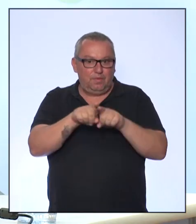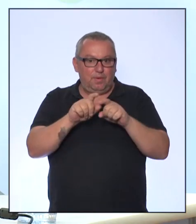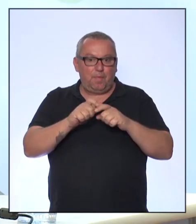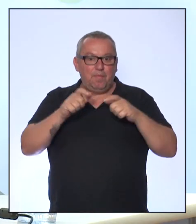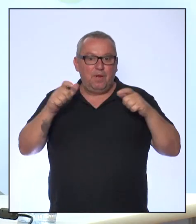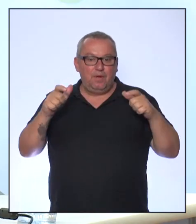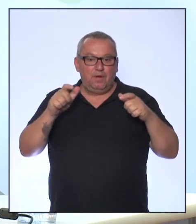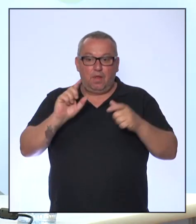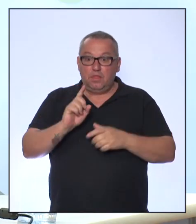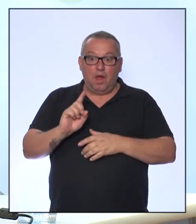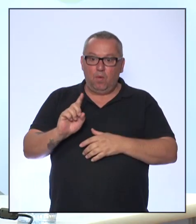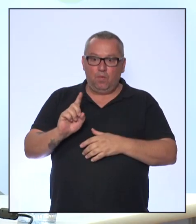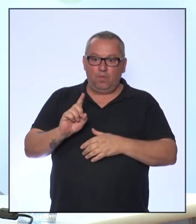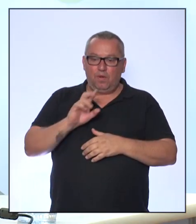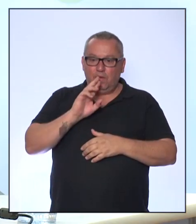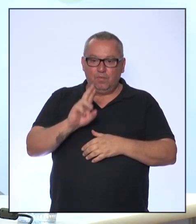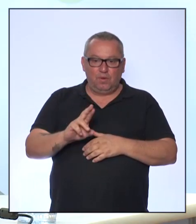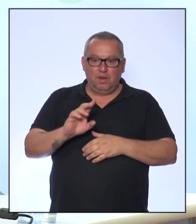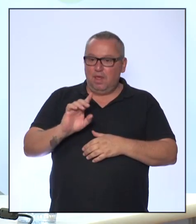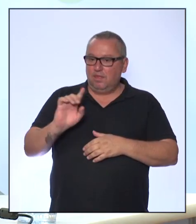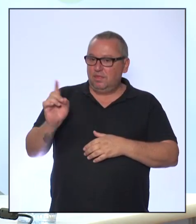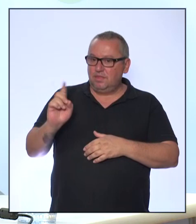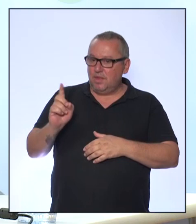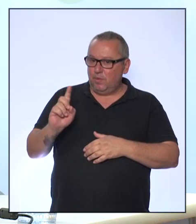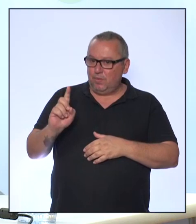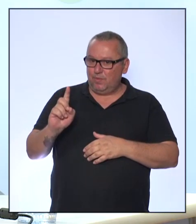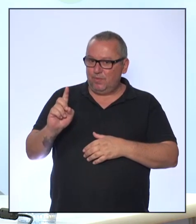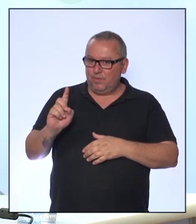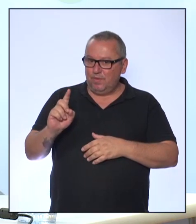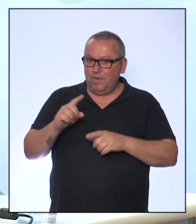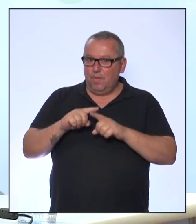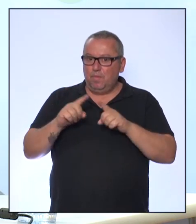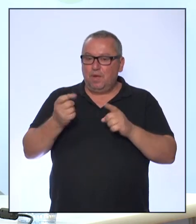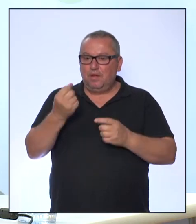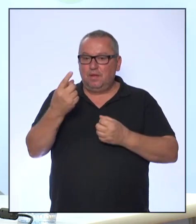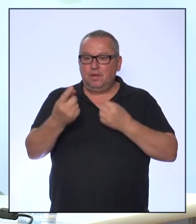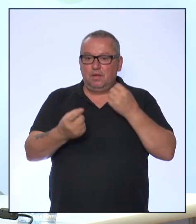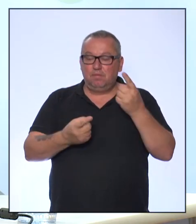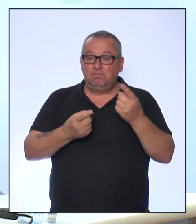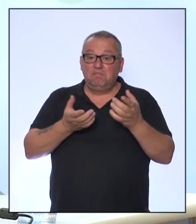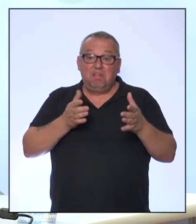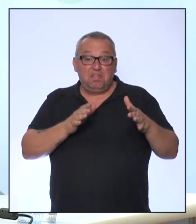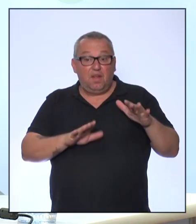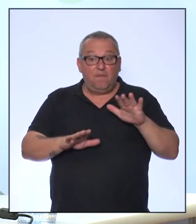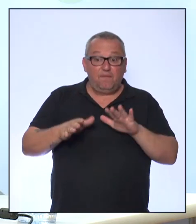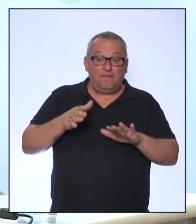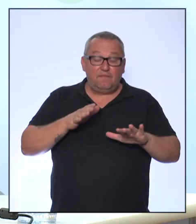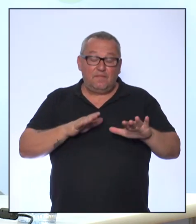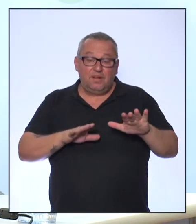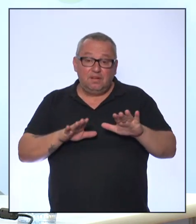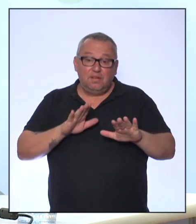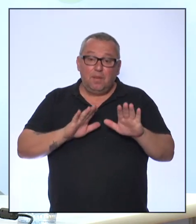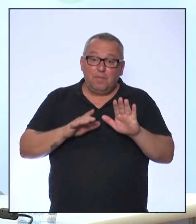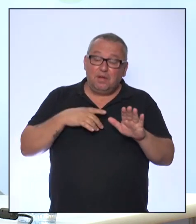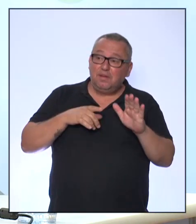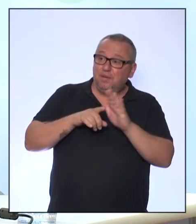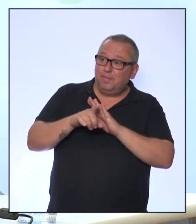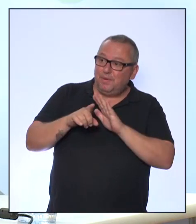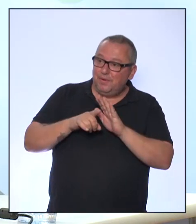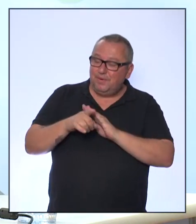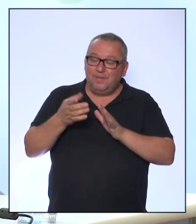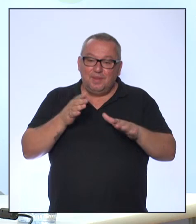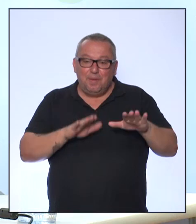alunos respondeu não. Não para a sua resposta. Mas alguns responderam, talvez, depende de quem está perguntando, depende